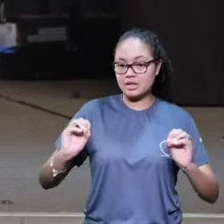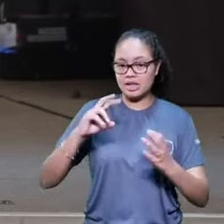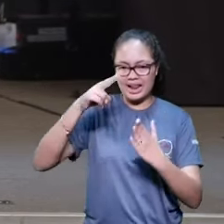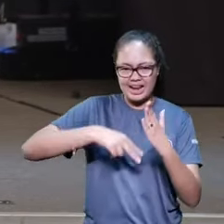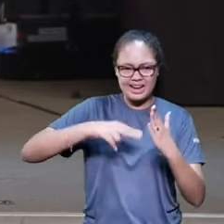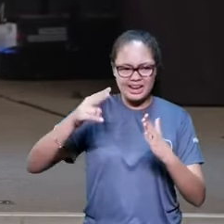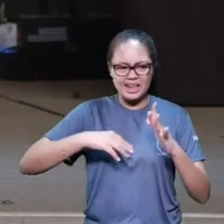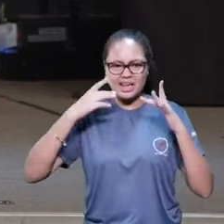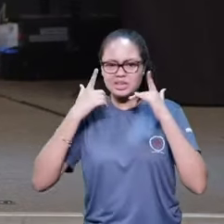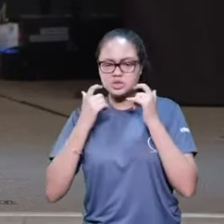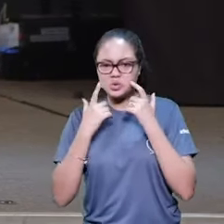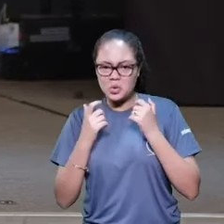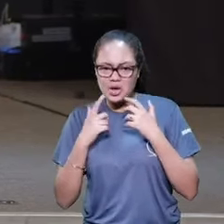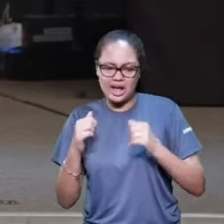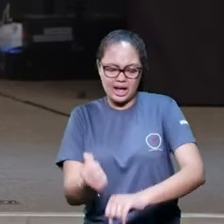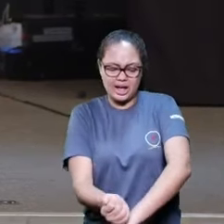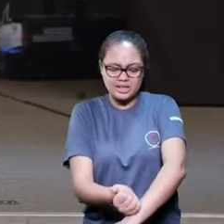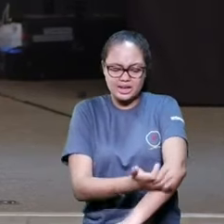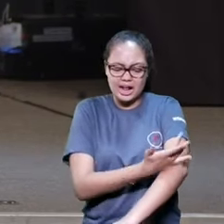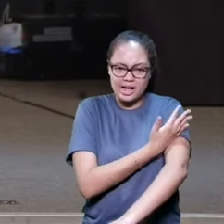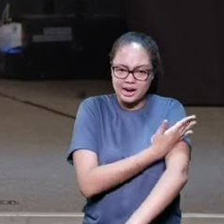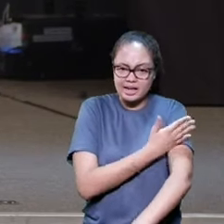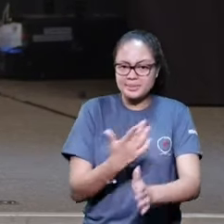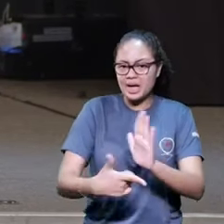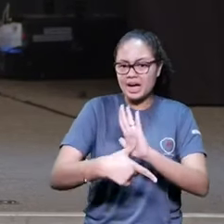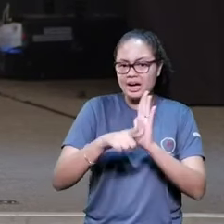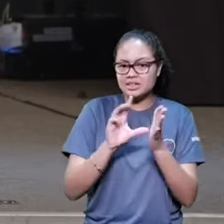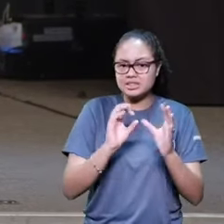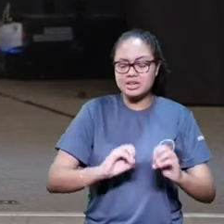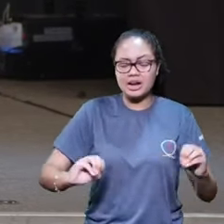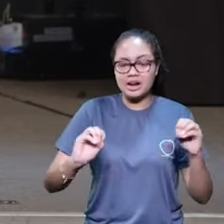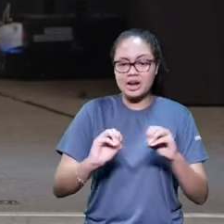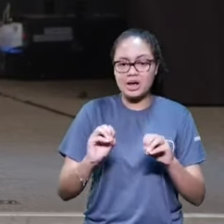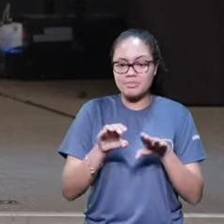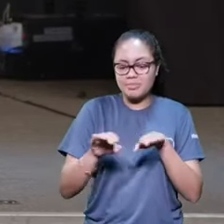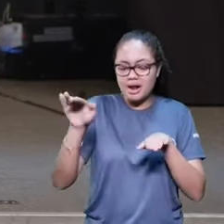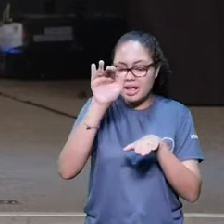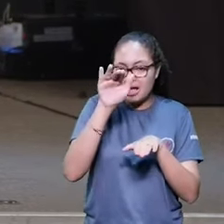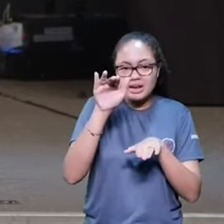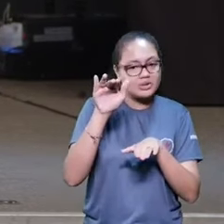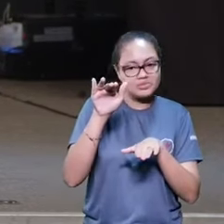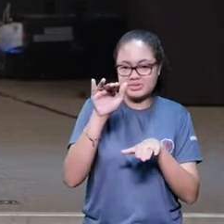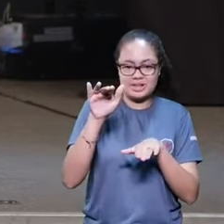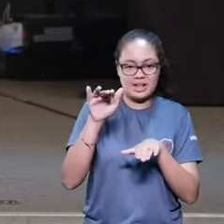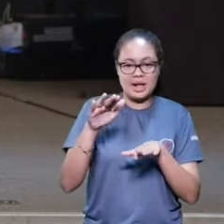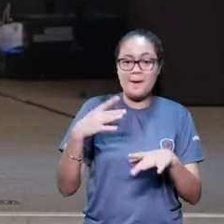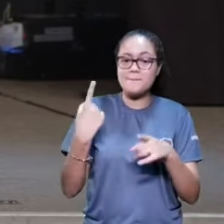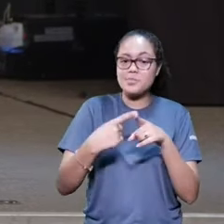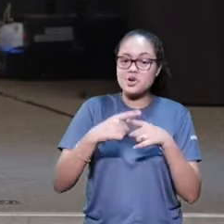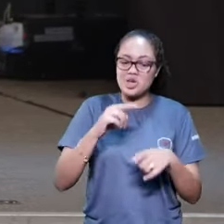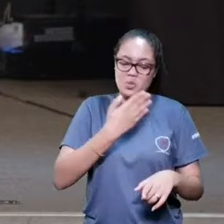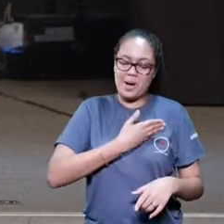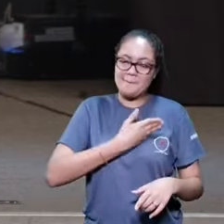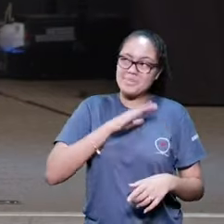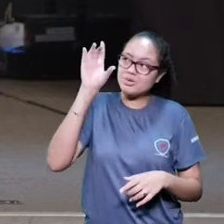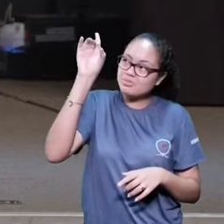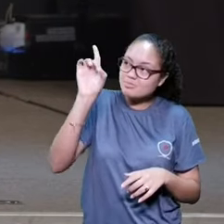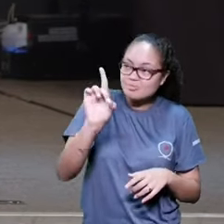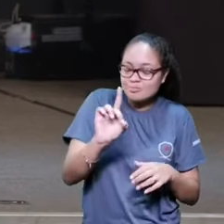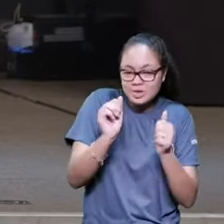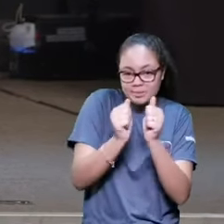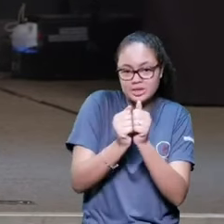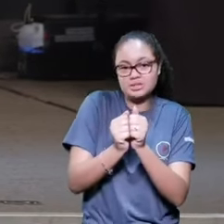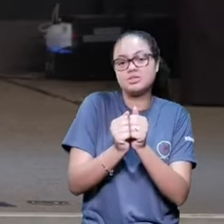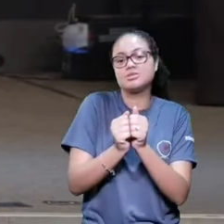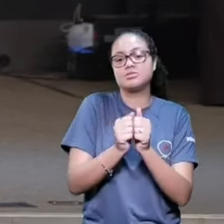ler, chorar e se emocionar como nunca antes. Não é porque você subiu de nível, é porque o amigo está mais perto de